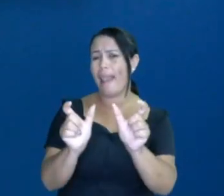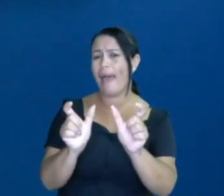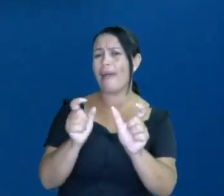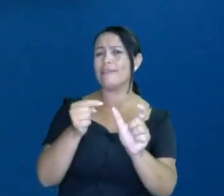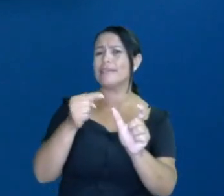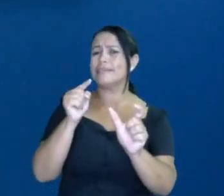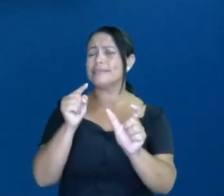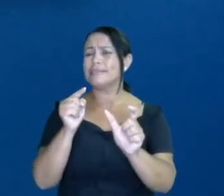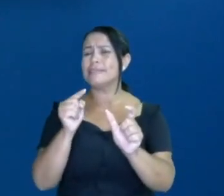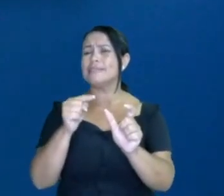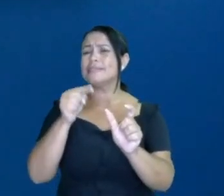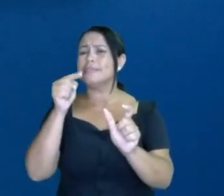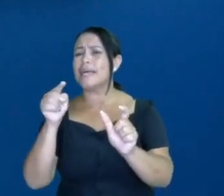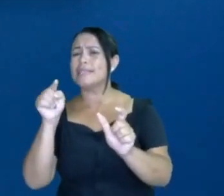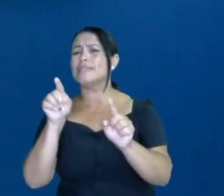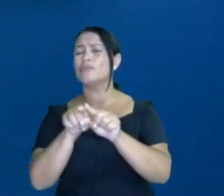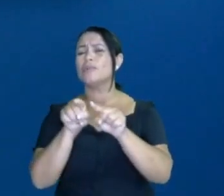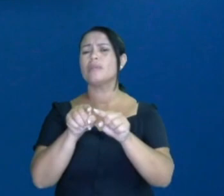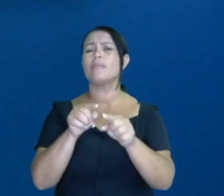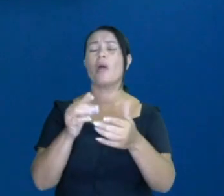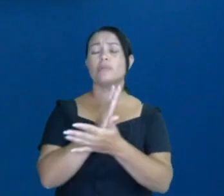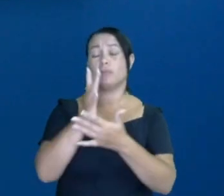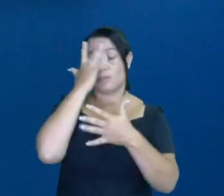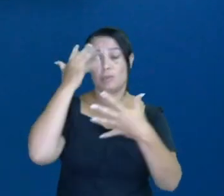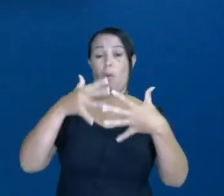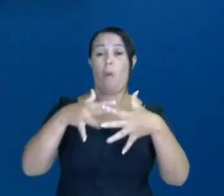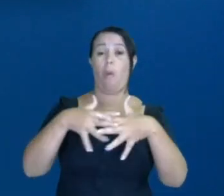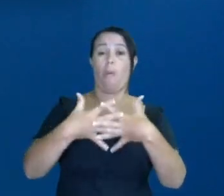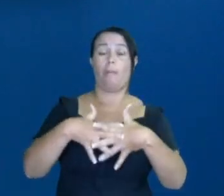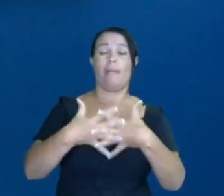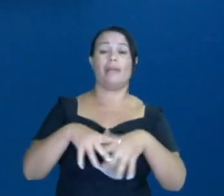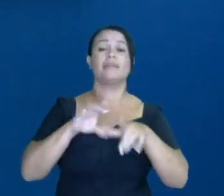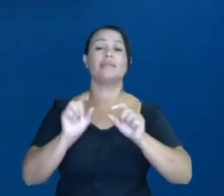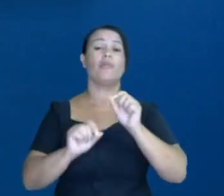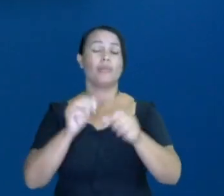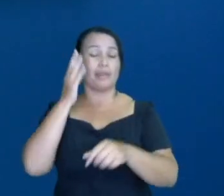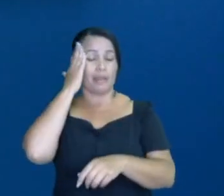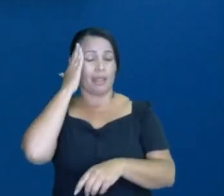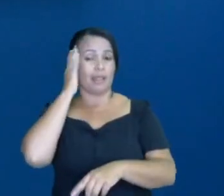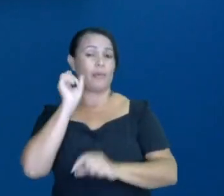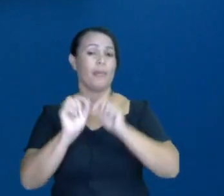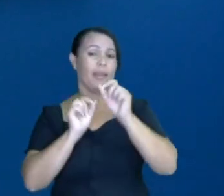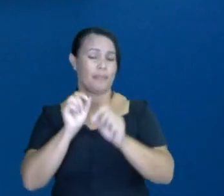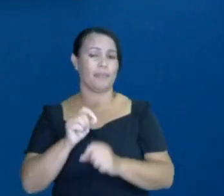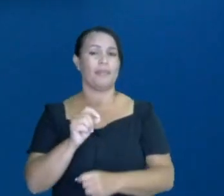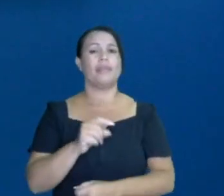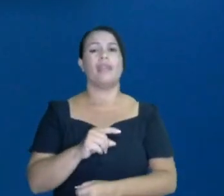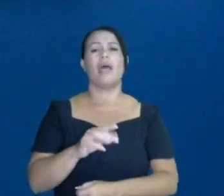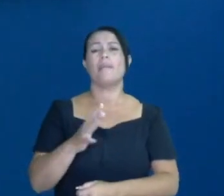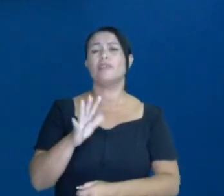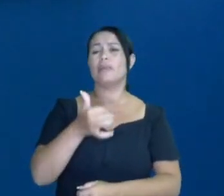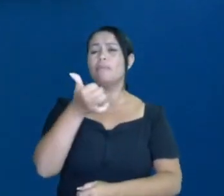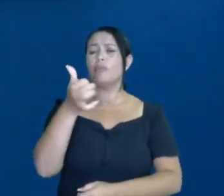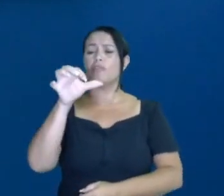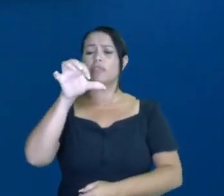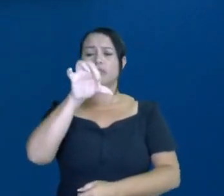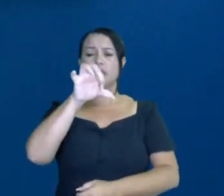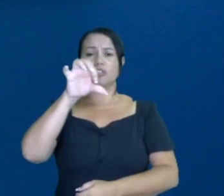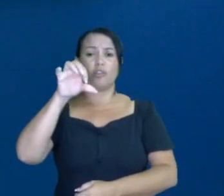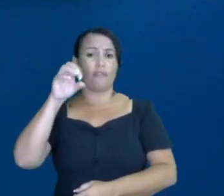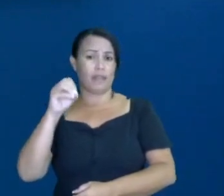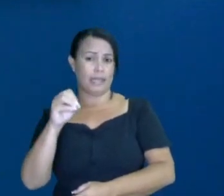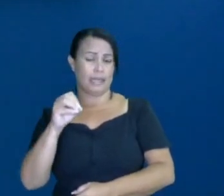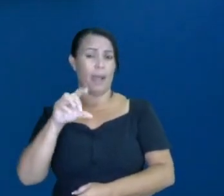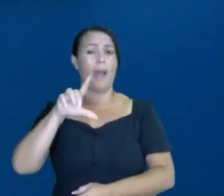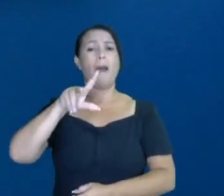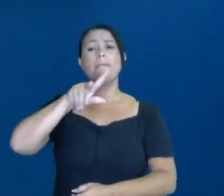vezes se complica. Vamos tentar entender. Gente, em 1990,